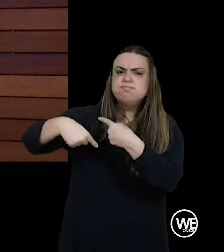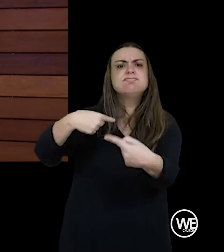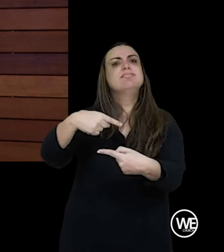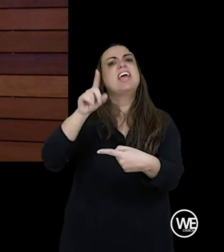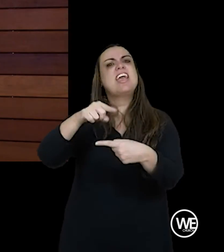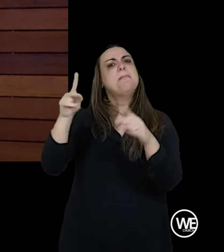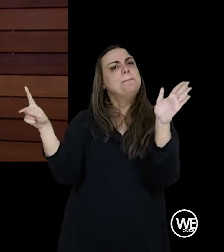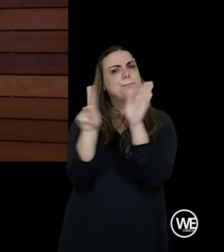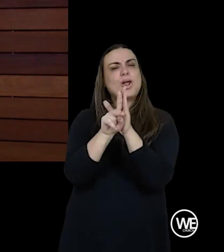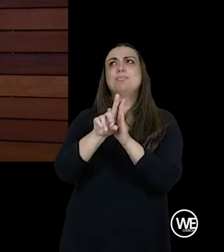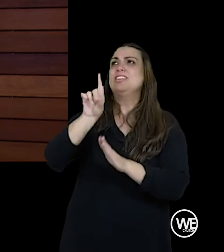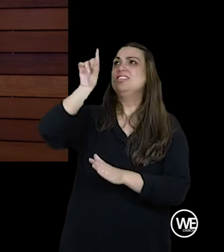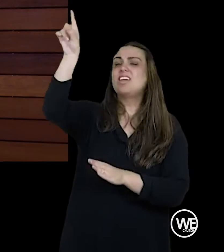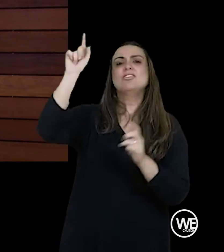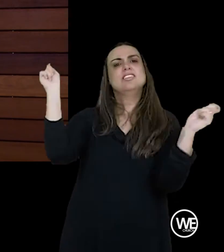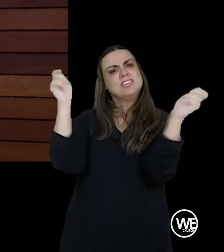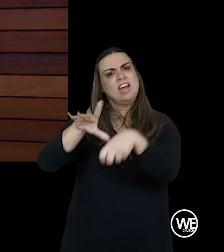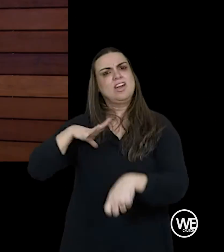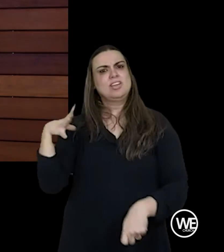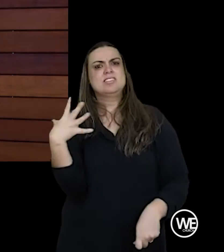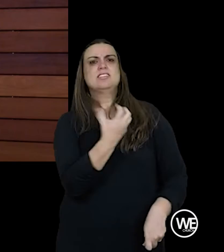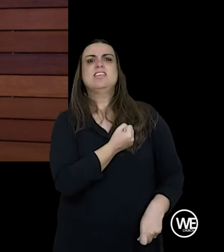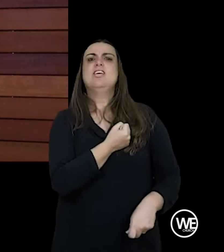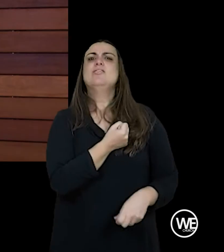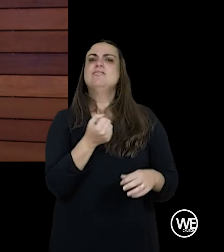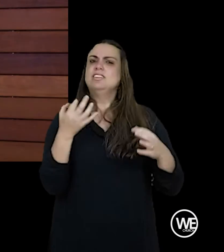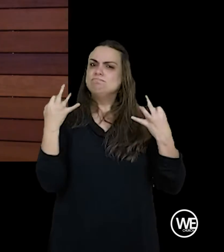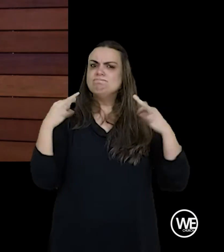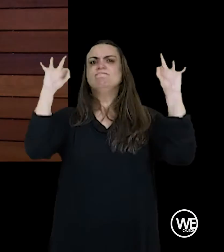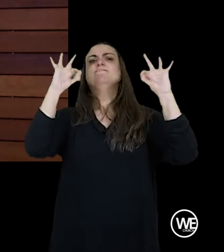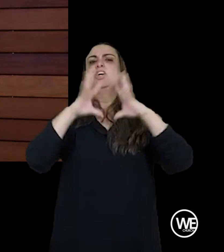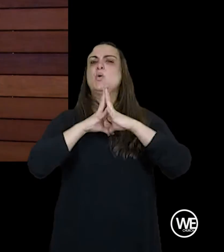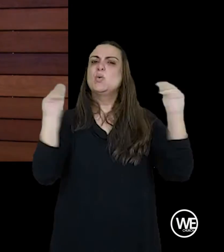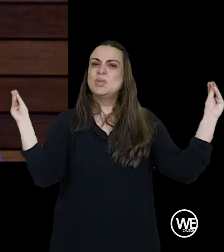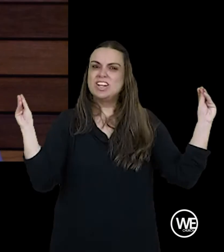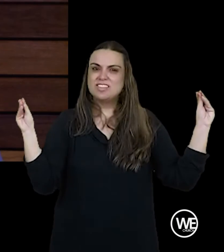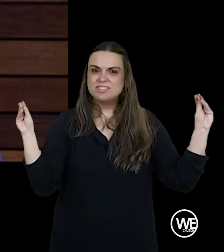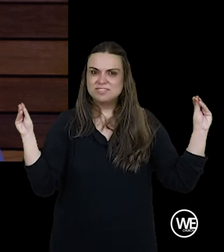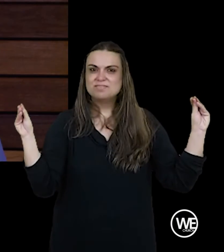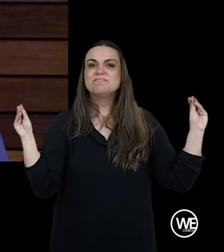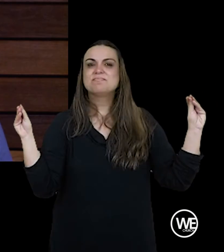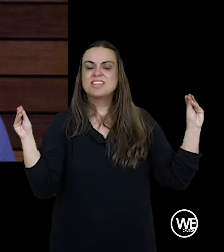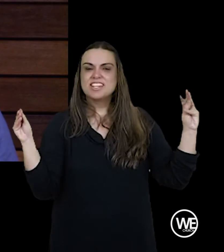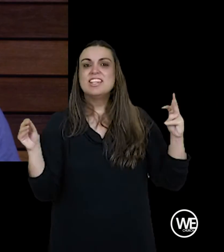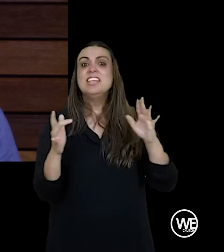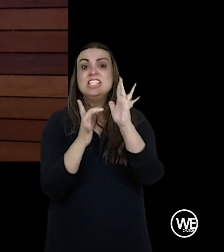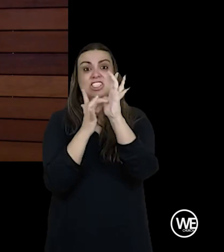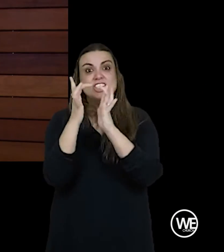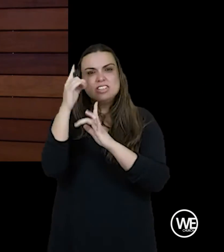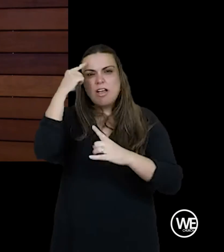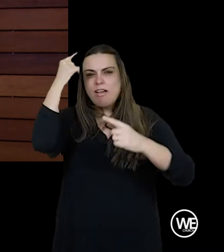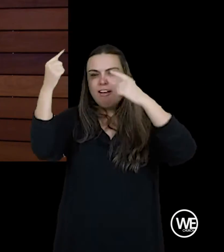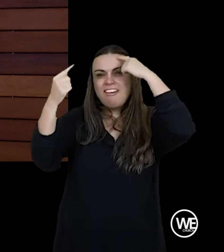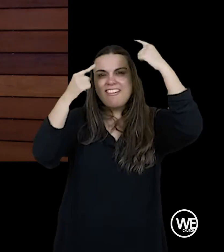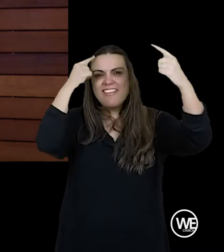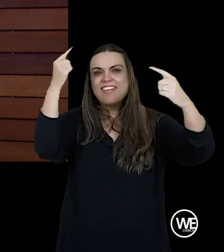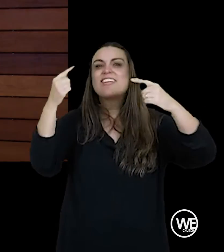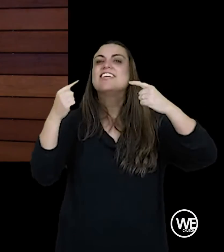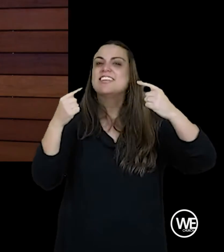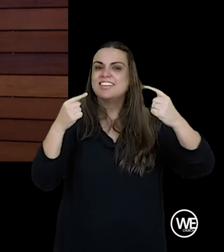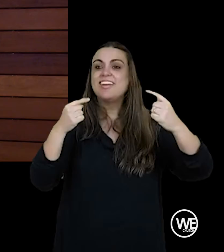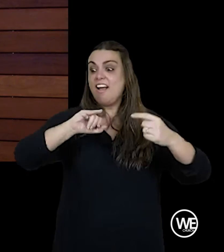Como o Senhor que pode salvar, curar. E Jesus, mais uma vez, na sua criatividade, brincava